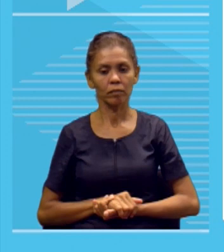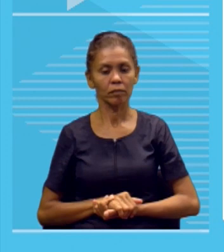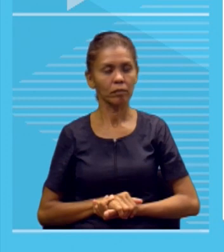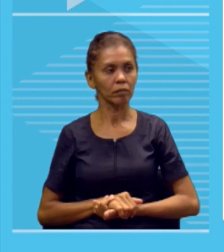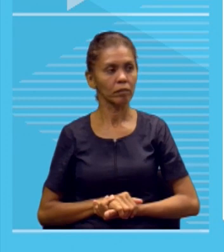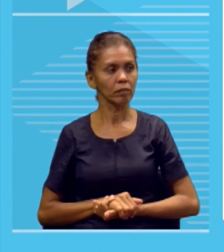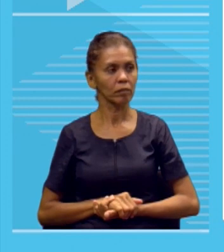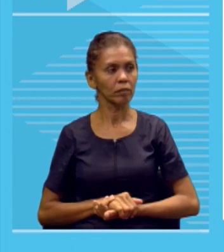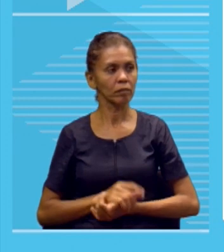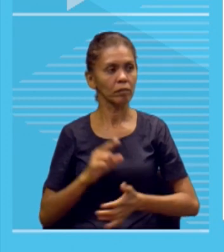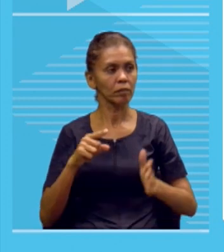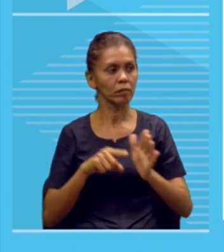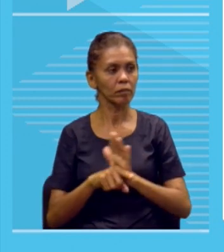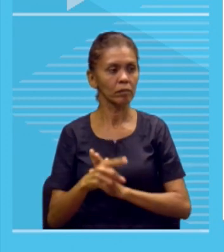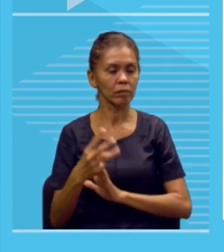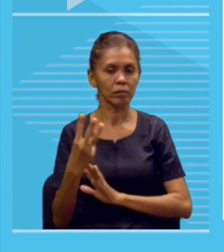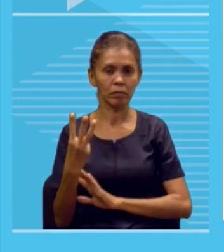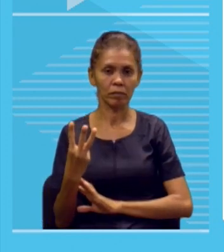letra D.